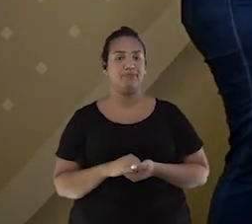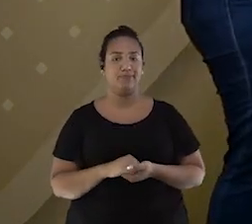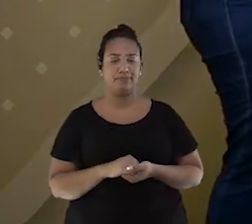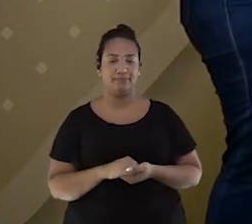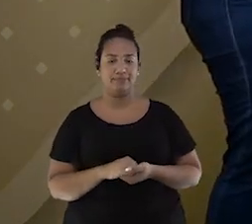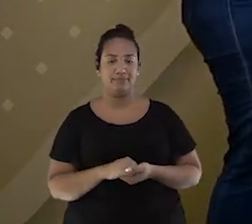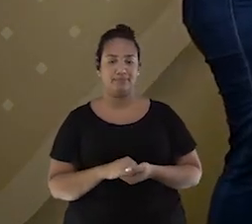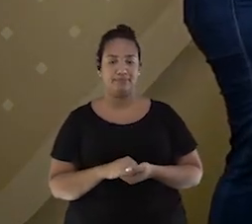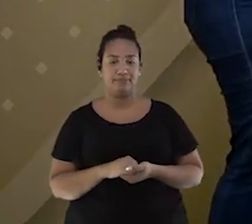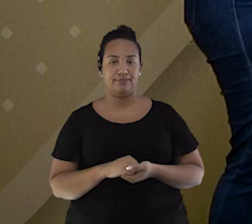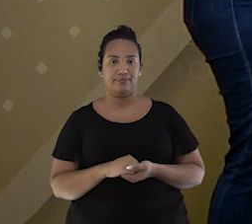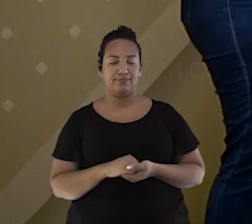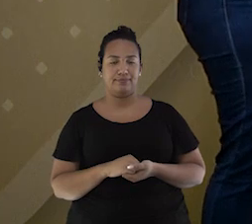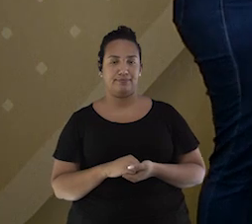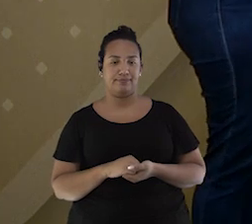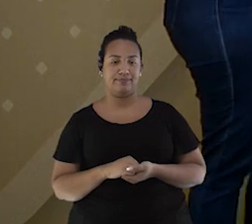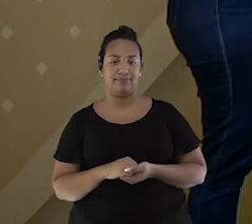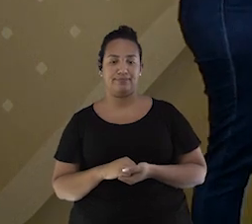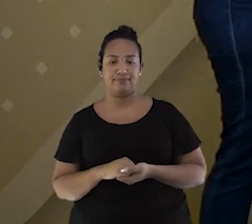Próximo.